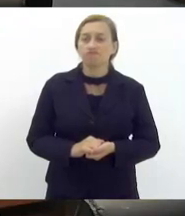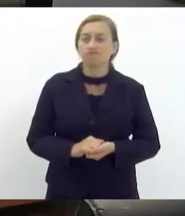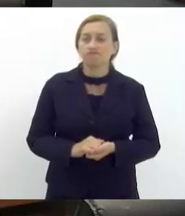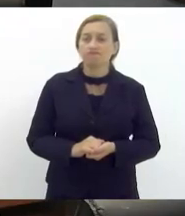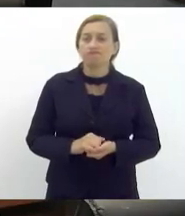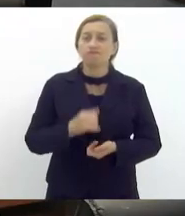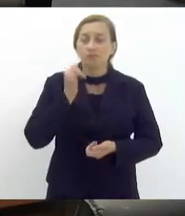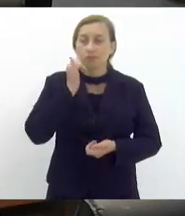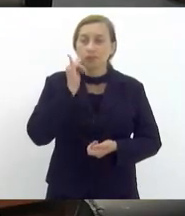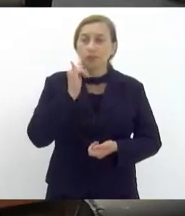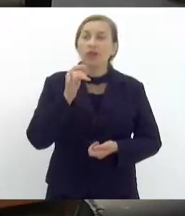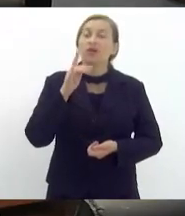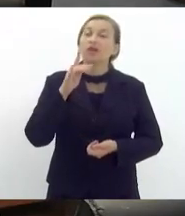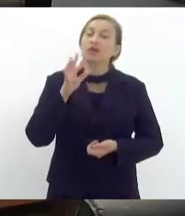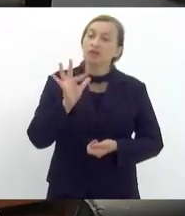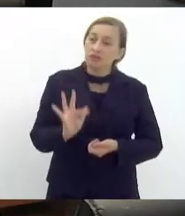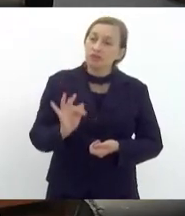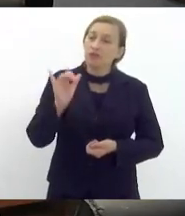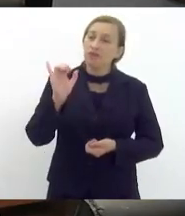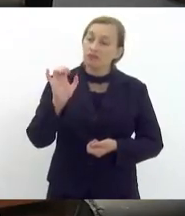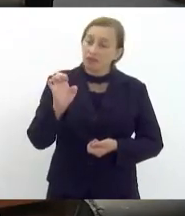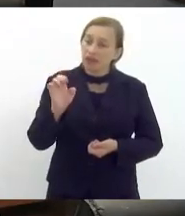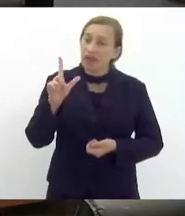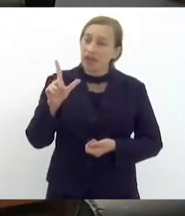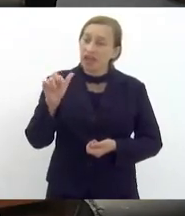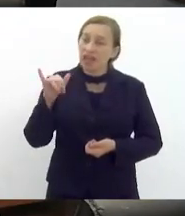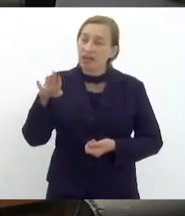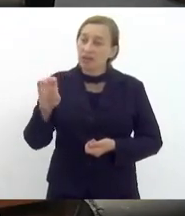o relator foi deputado Felipe Soares